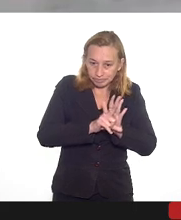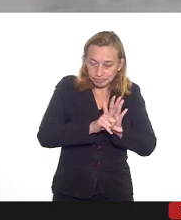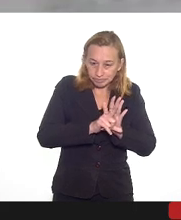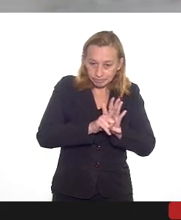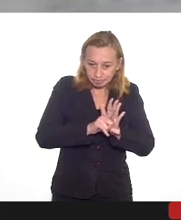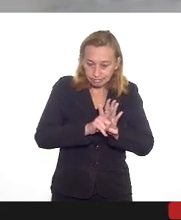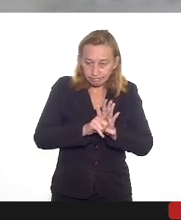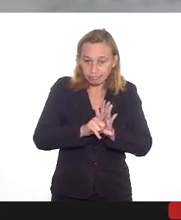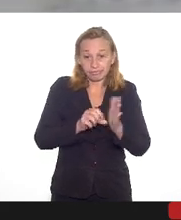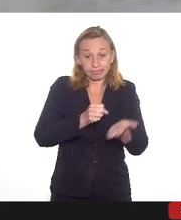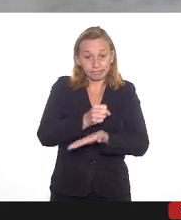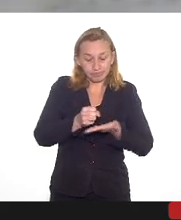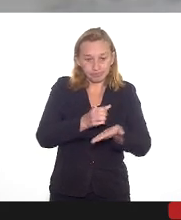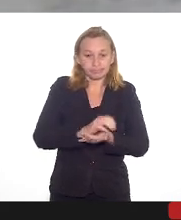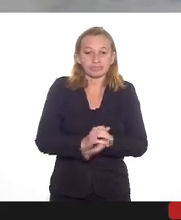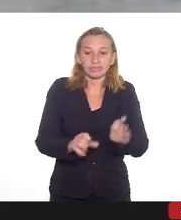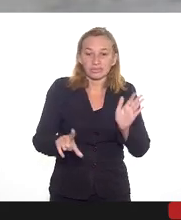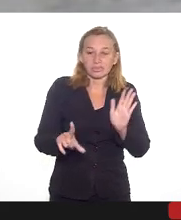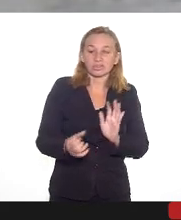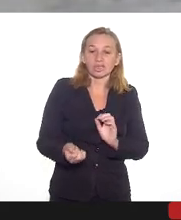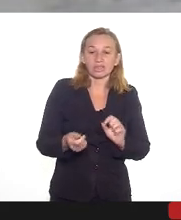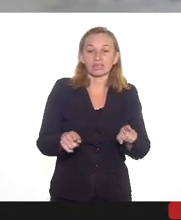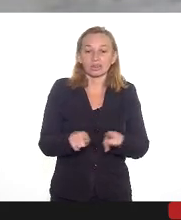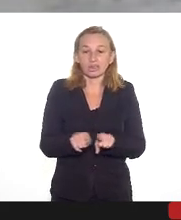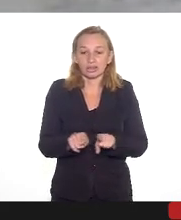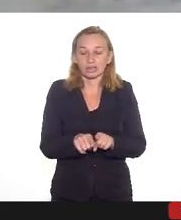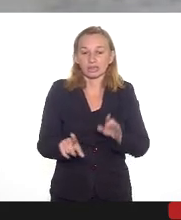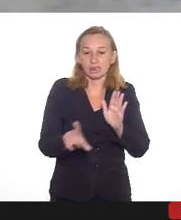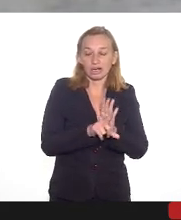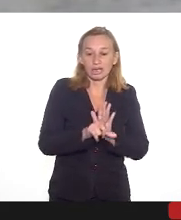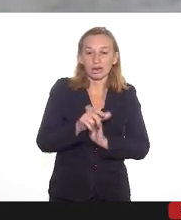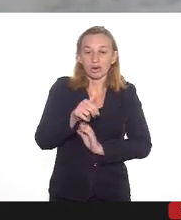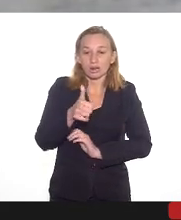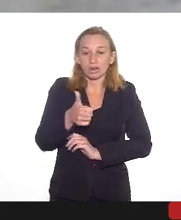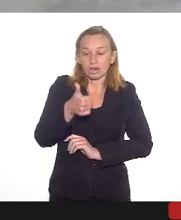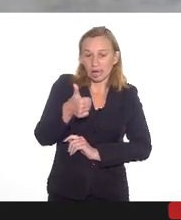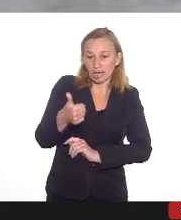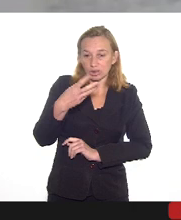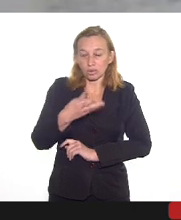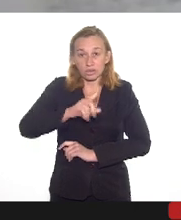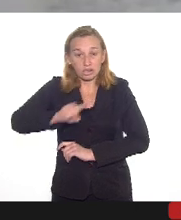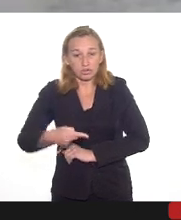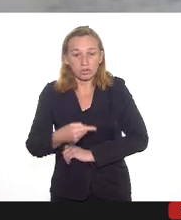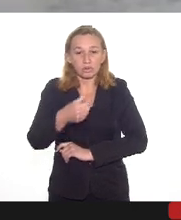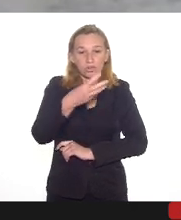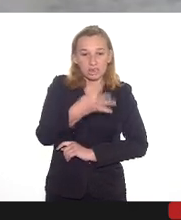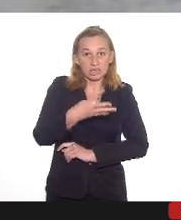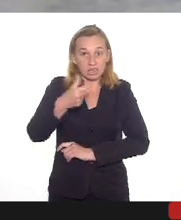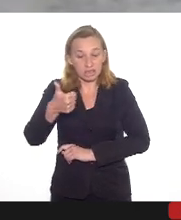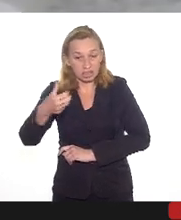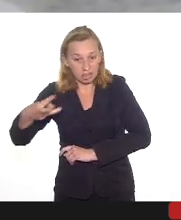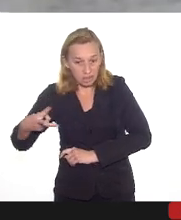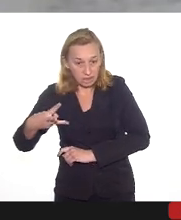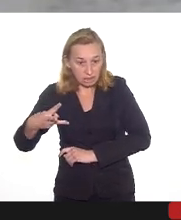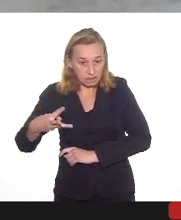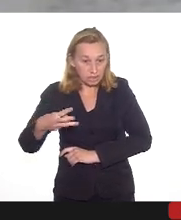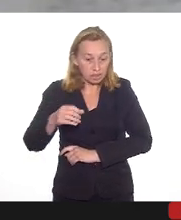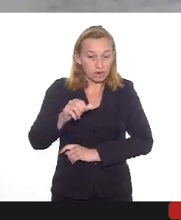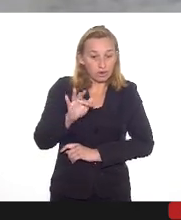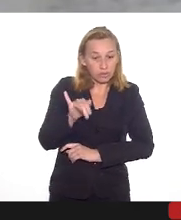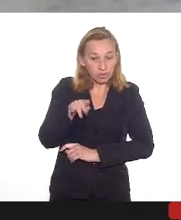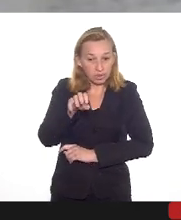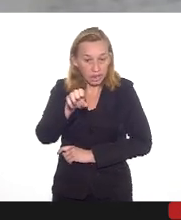Educação, previsto na Lei 11, na Lei 14.413, que é a atual Lei do Fundeb, e